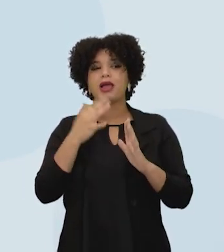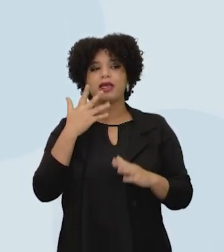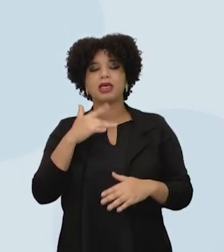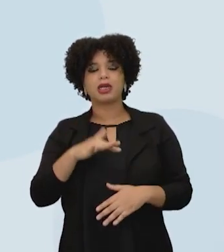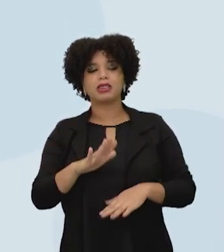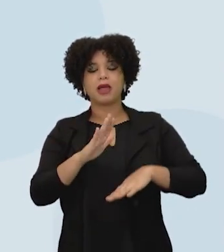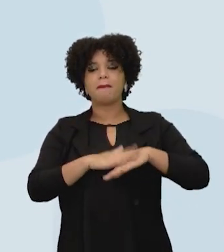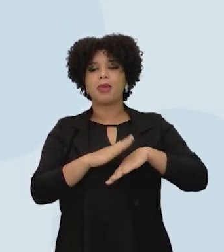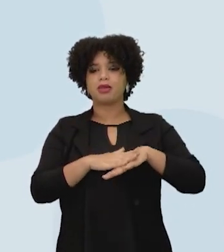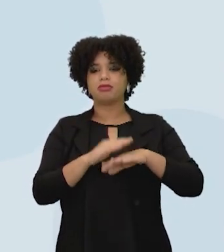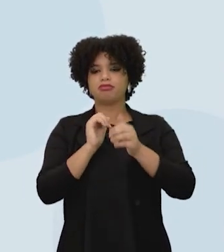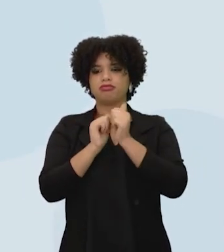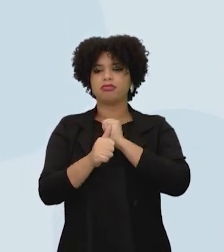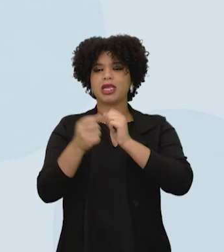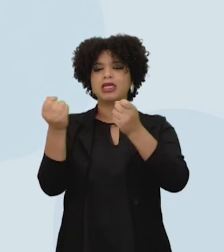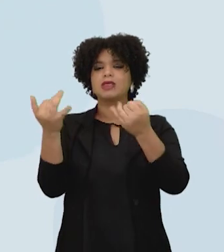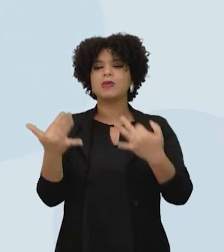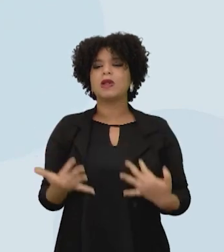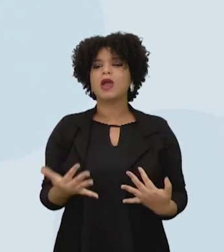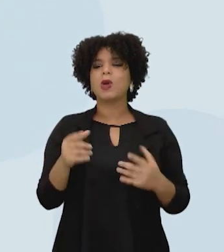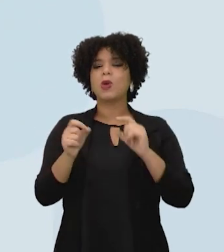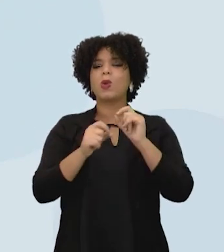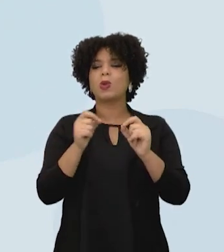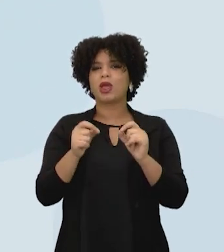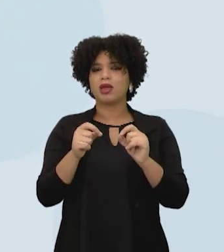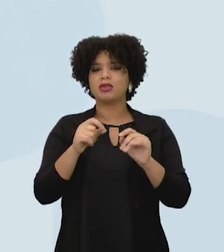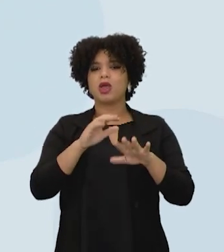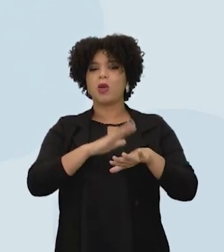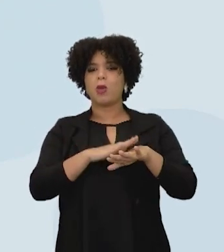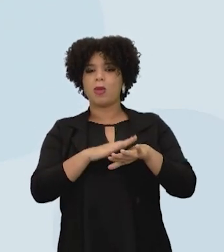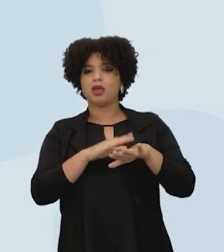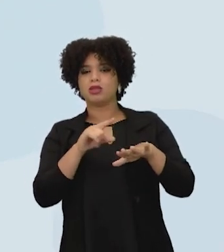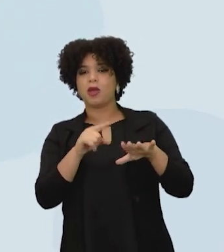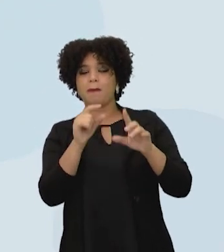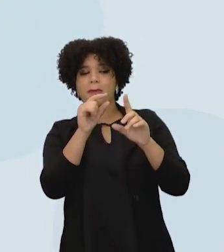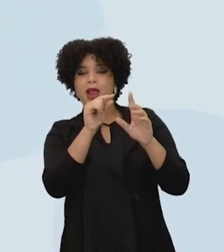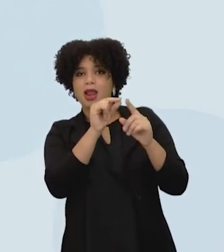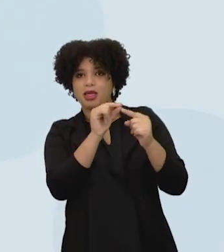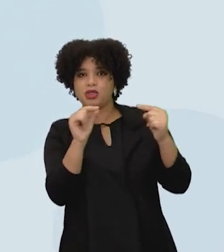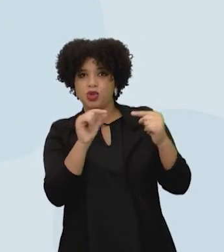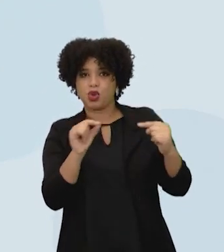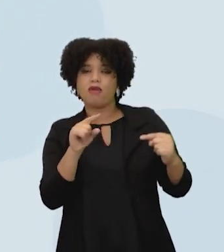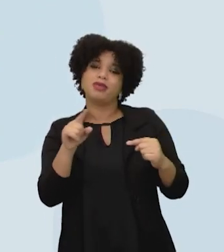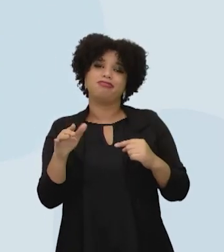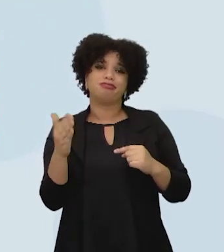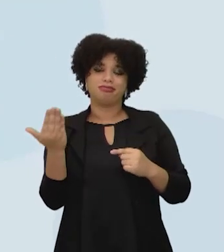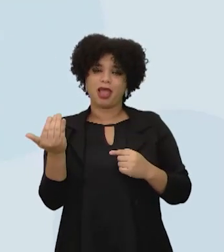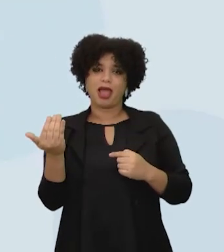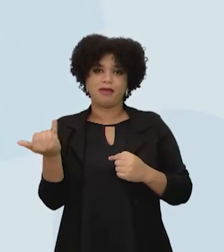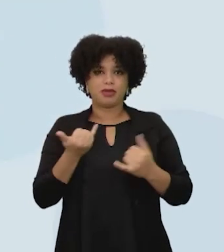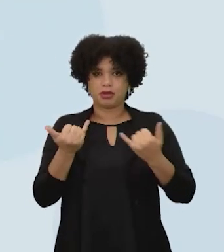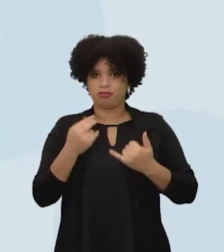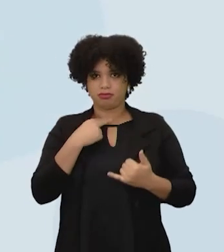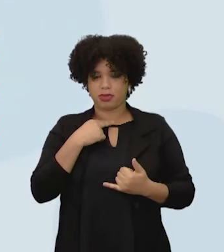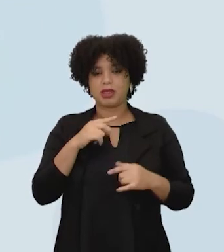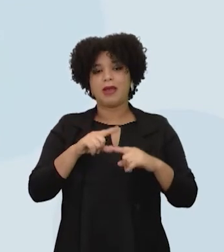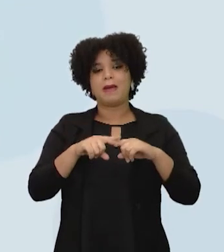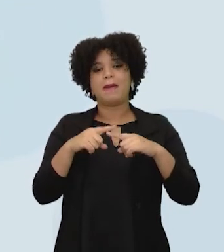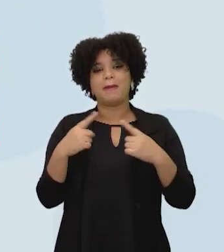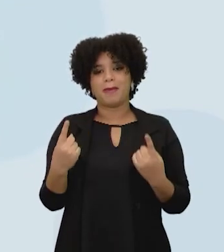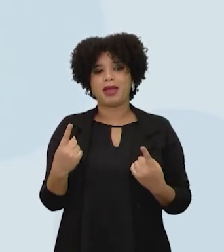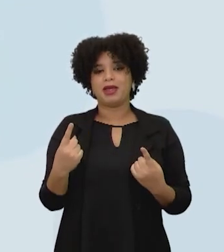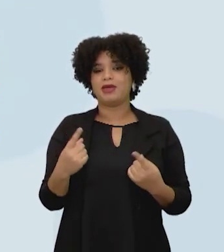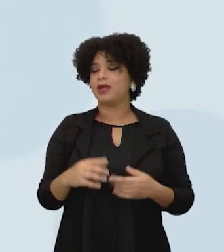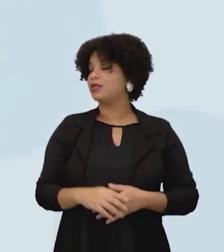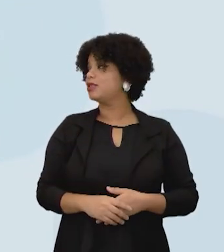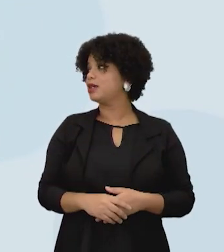esportiva, explica os efeitos de sentido produzidos pelos termos sublinhados. Não vai dar tempo de vocês mandarem, então vai com a resposta na tela, ó.